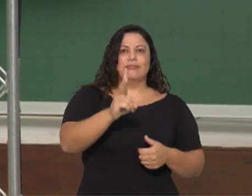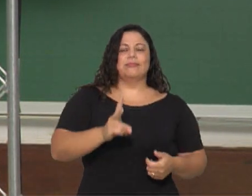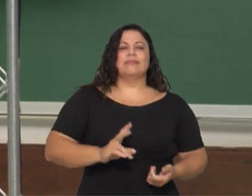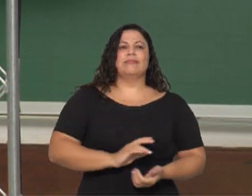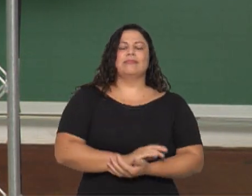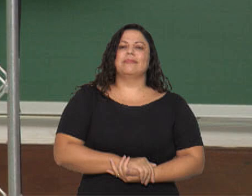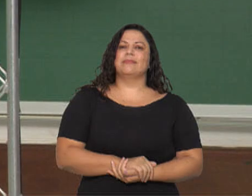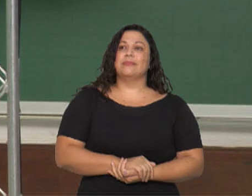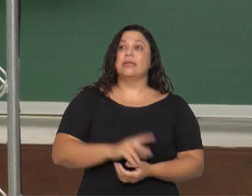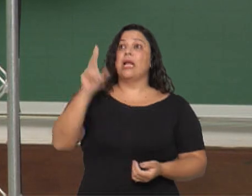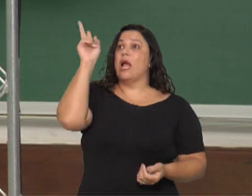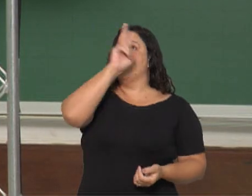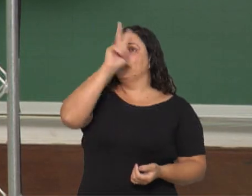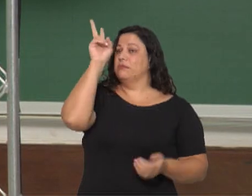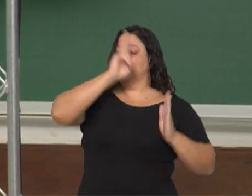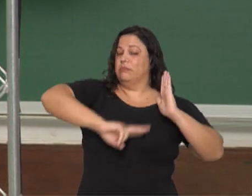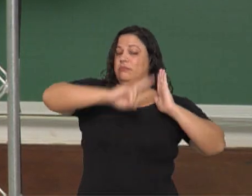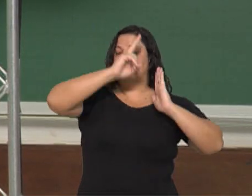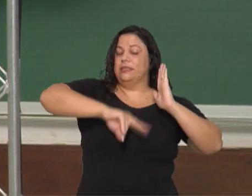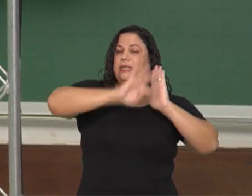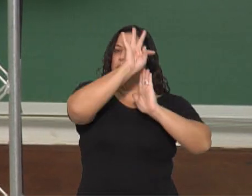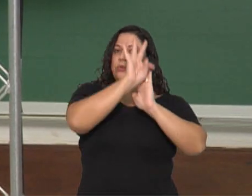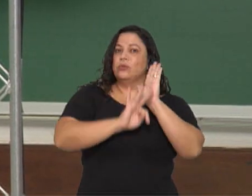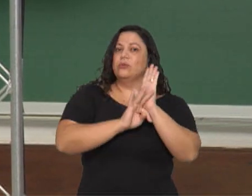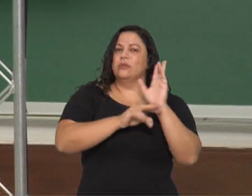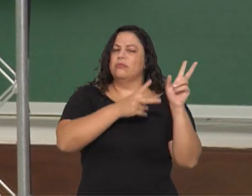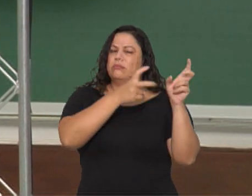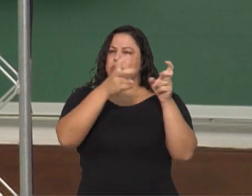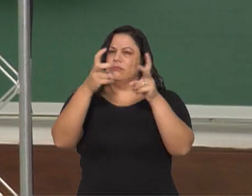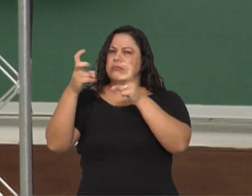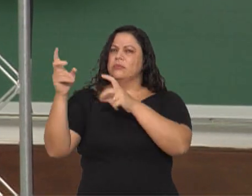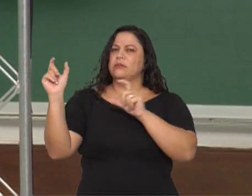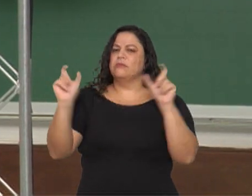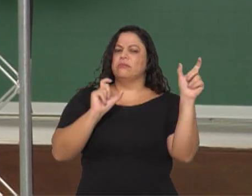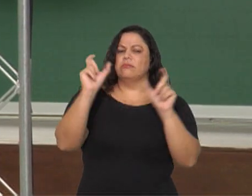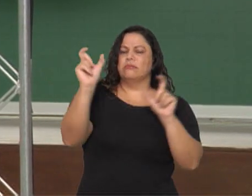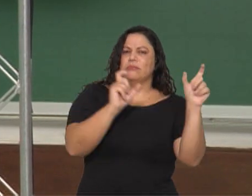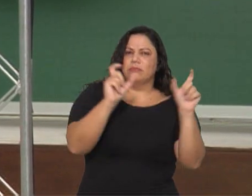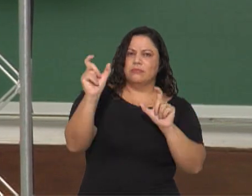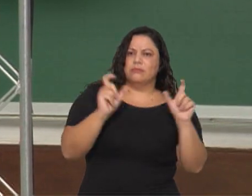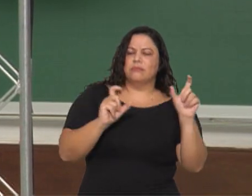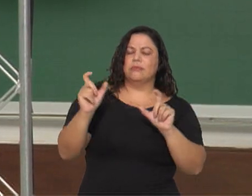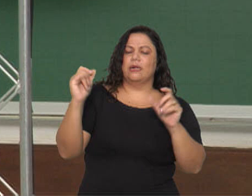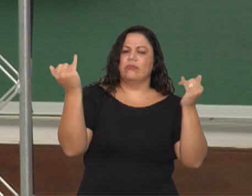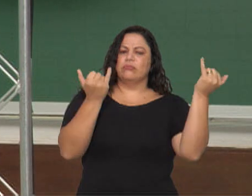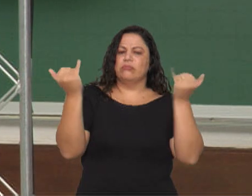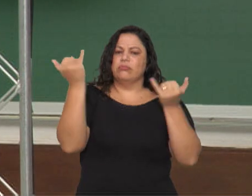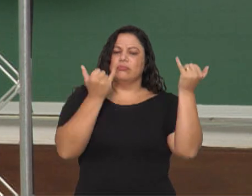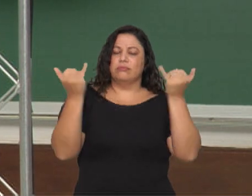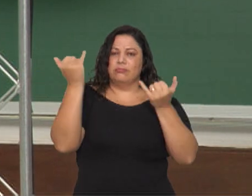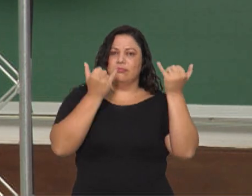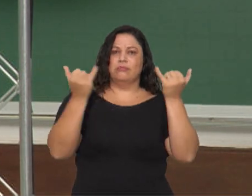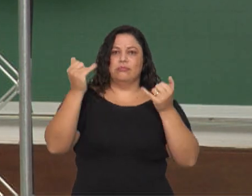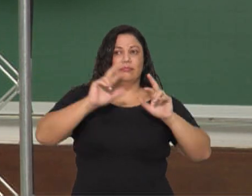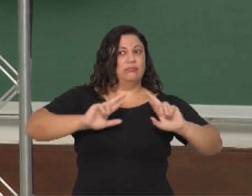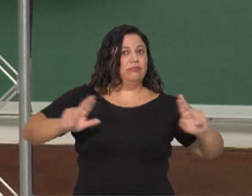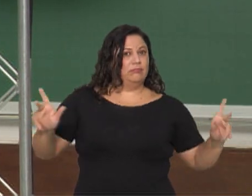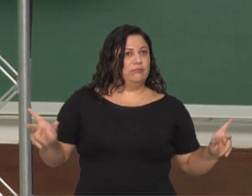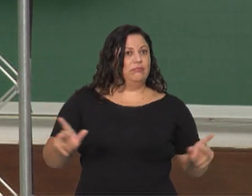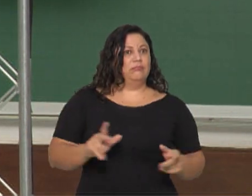então? E lembrando de reler os textos e vocês vão observando, quem sabe, outras informações que permitem esse grau de